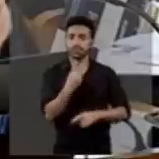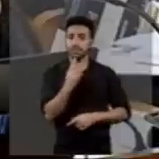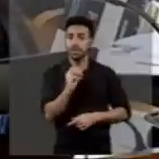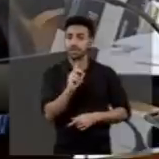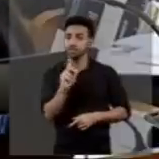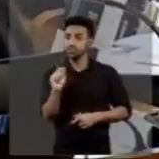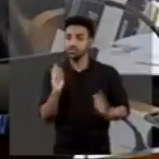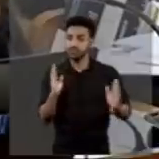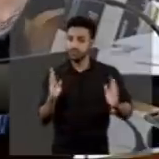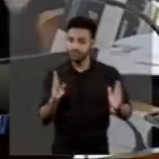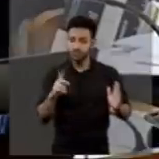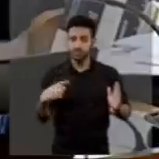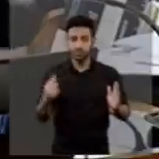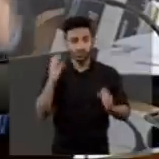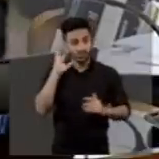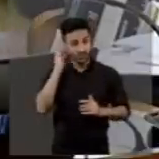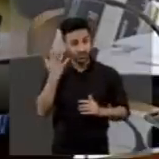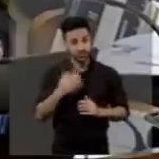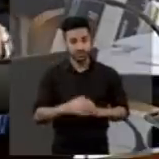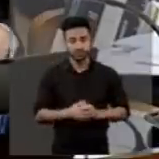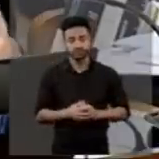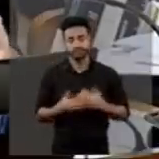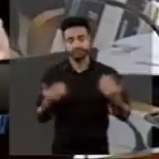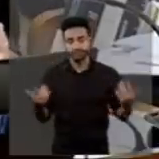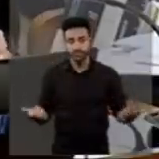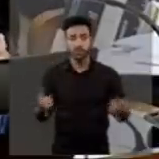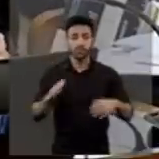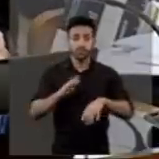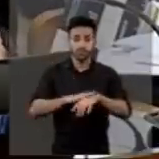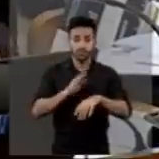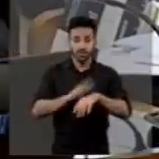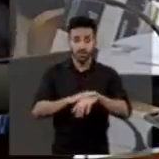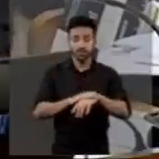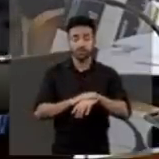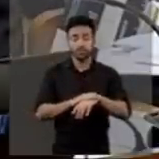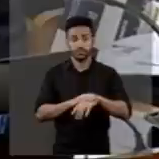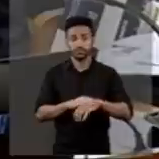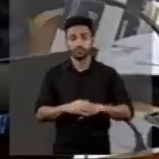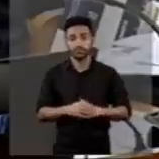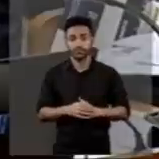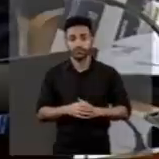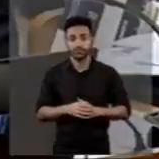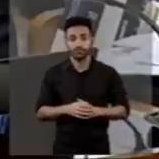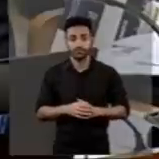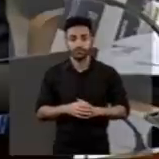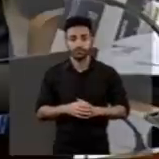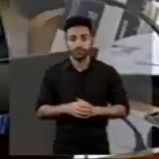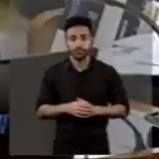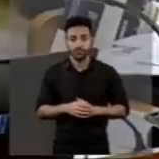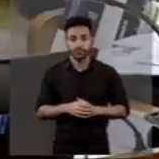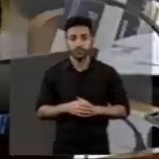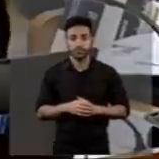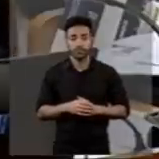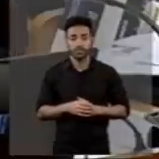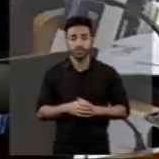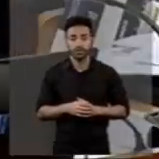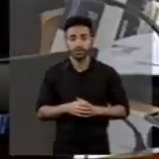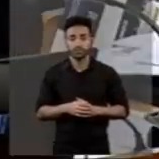para decidir, e nesse prazo, obviamente, se assim fosse a leitura tão somente da